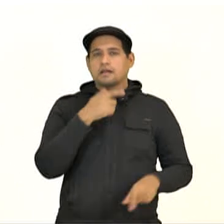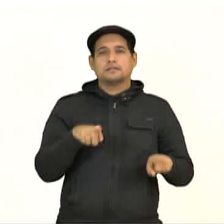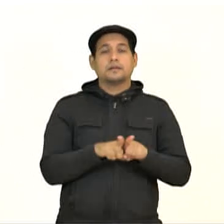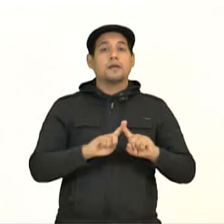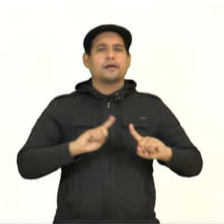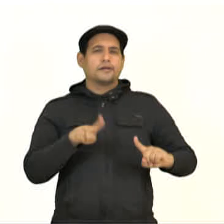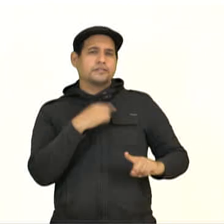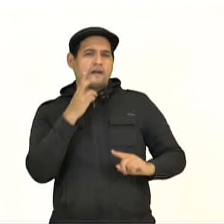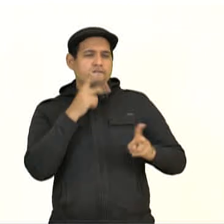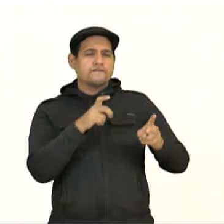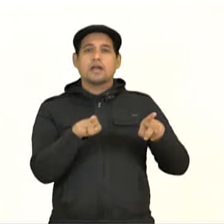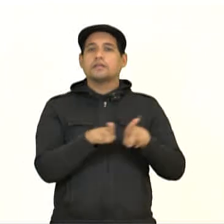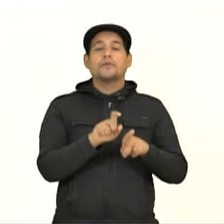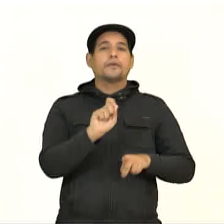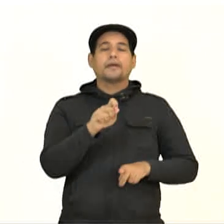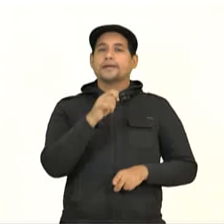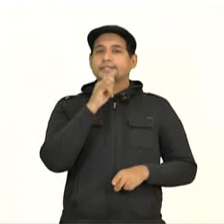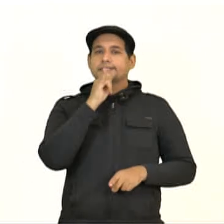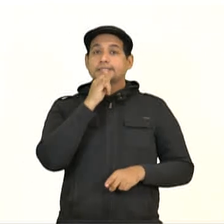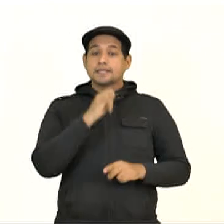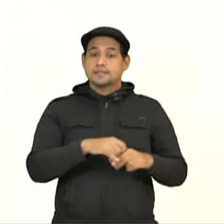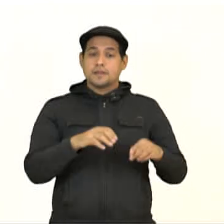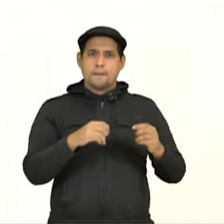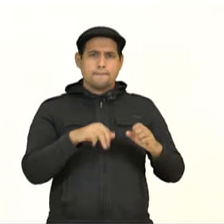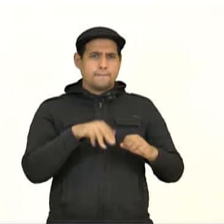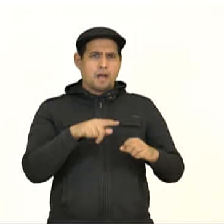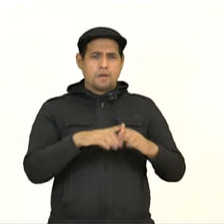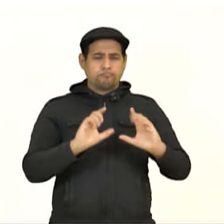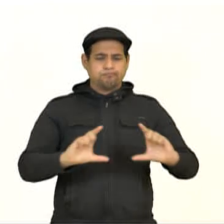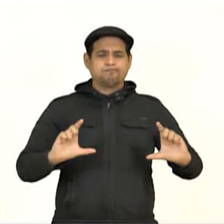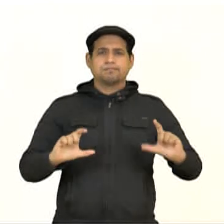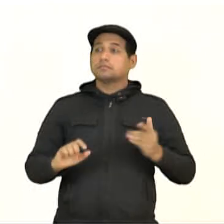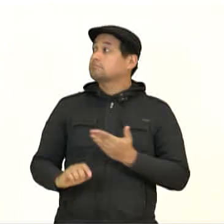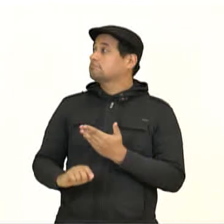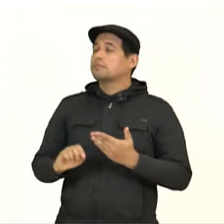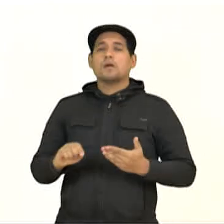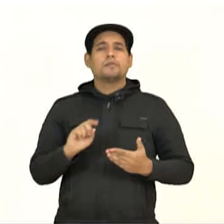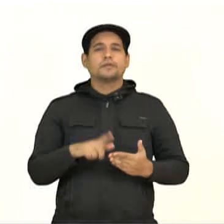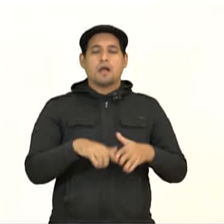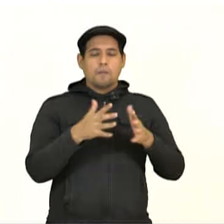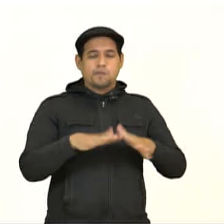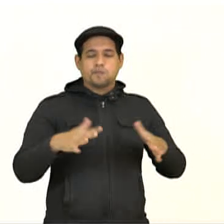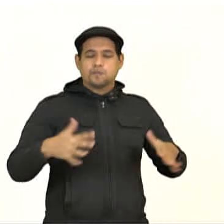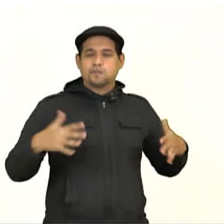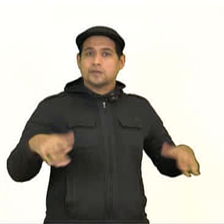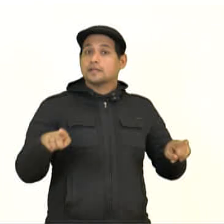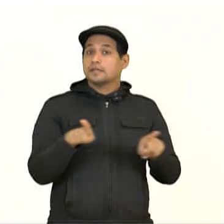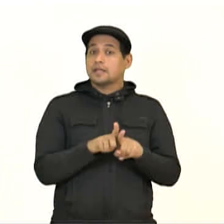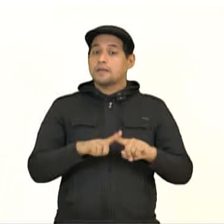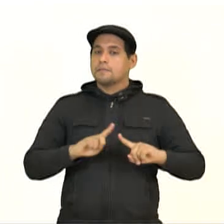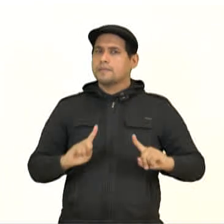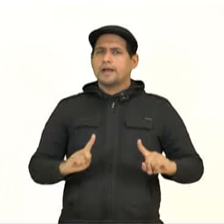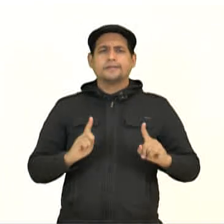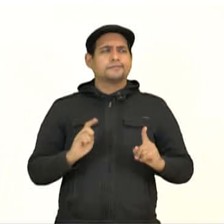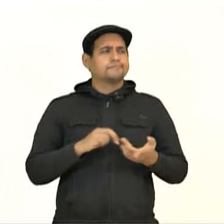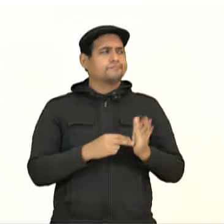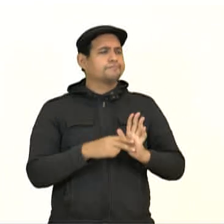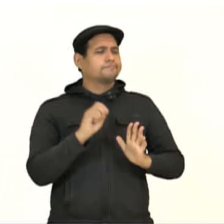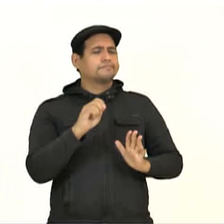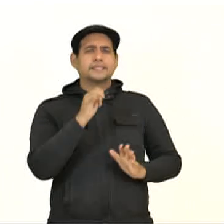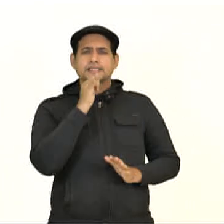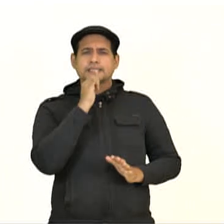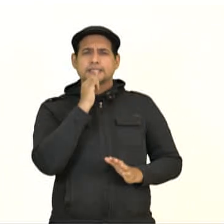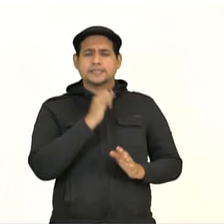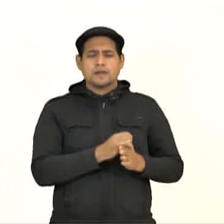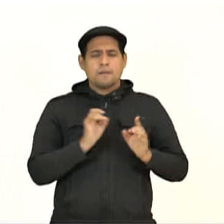vendo o comércio no Mediterrâneo, né? Nesse mapa está mostrando que o comércio era no Mediterrâneo. E nesse período aqui, enquanto o comércio